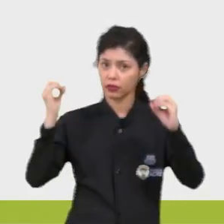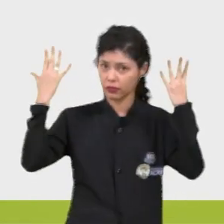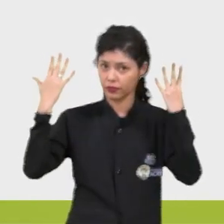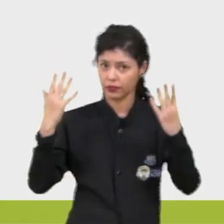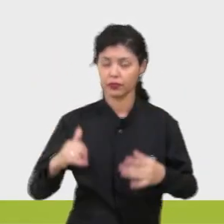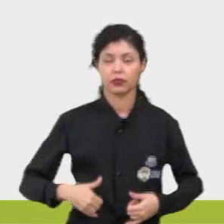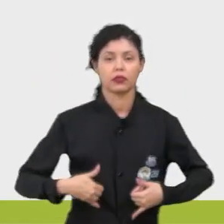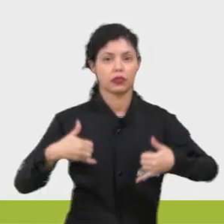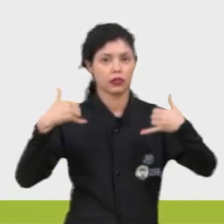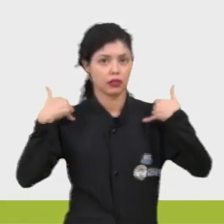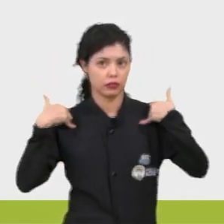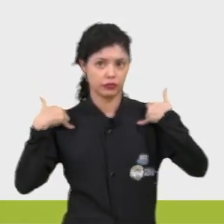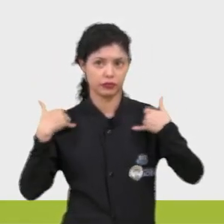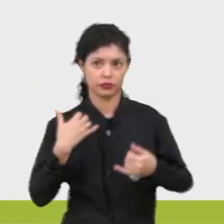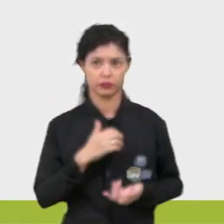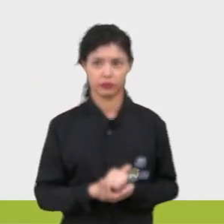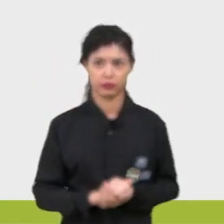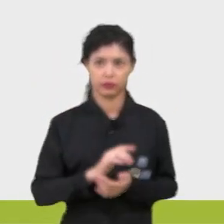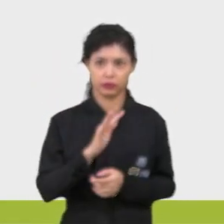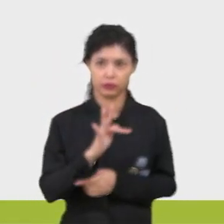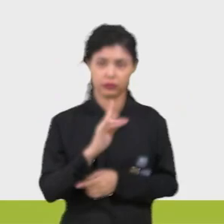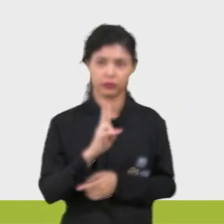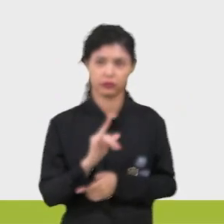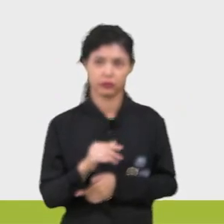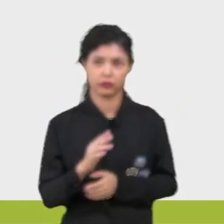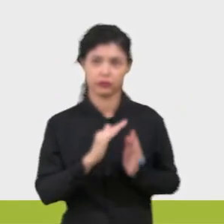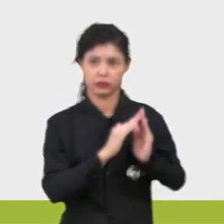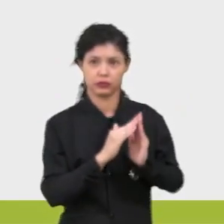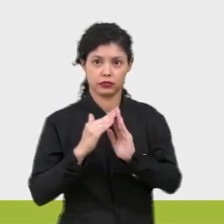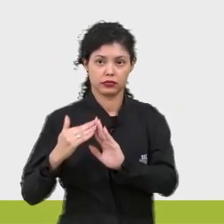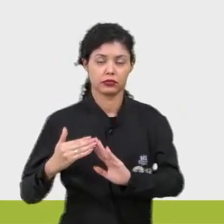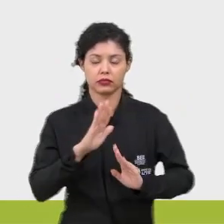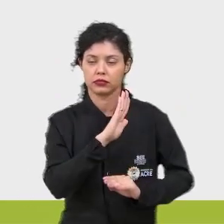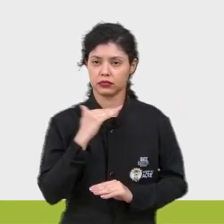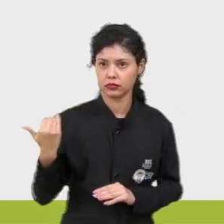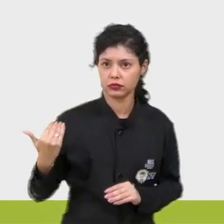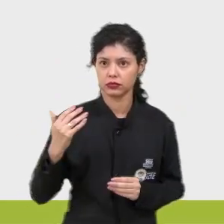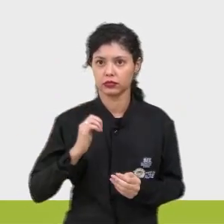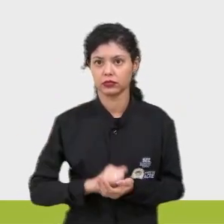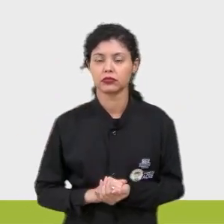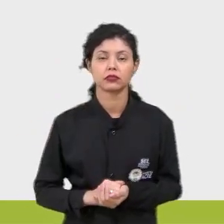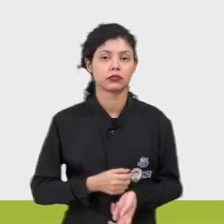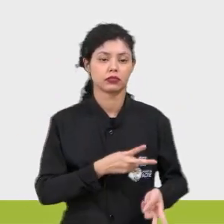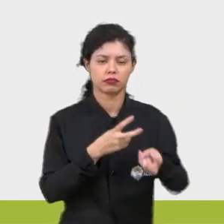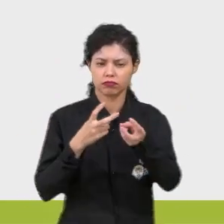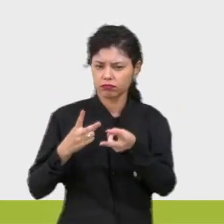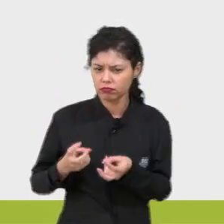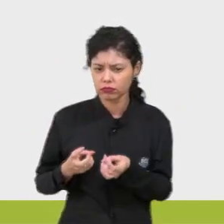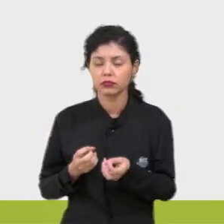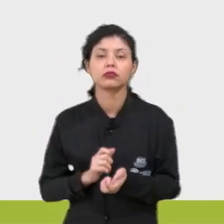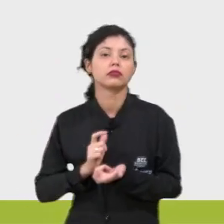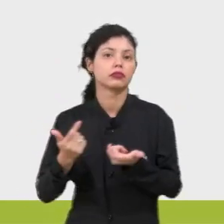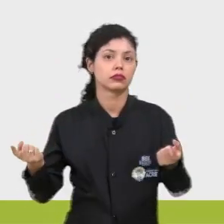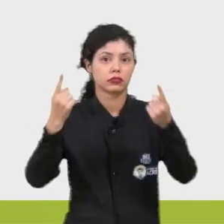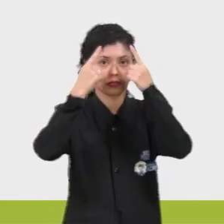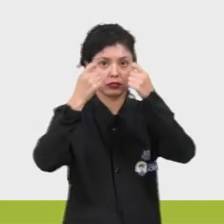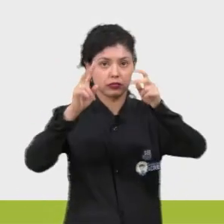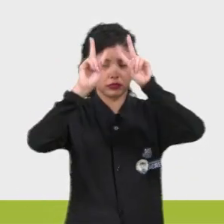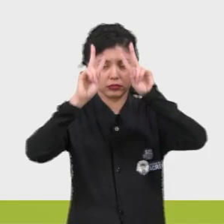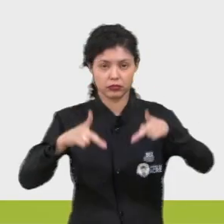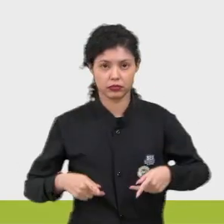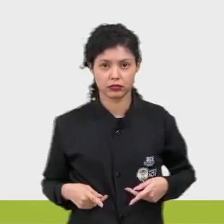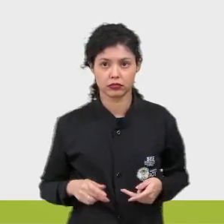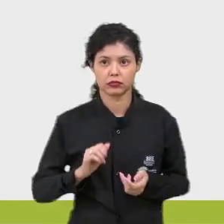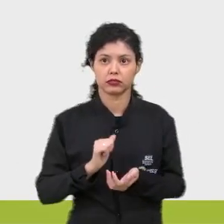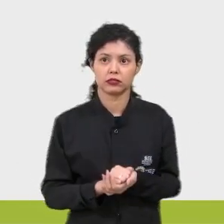do aniversário do Führer pela vizinhança. A morte, perplexa diante da violência humana, dá